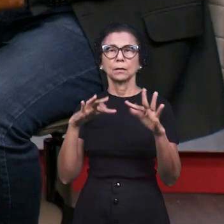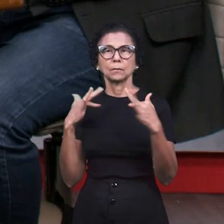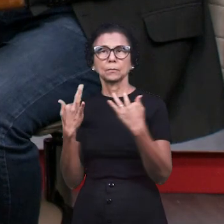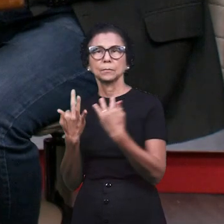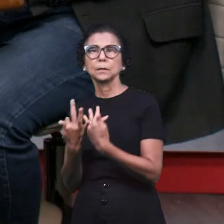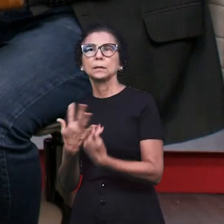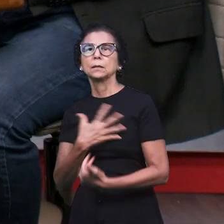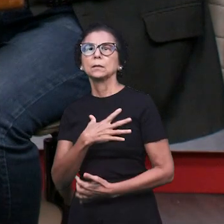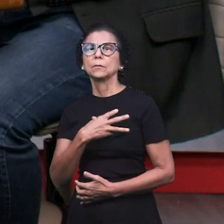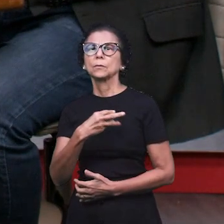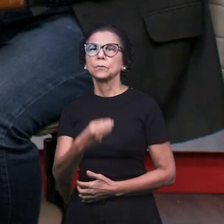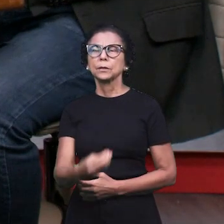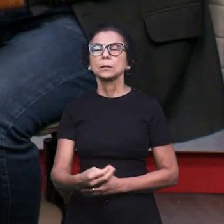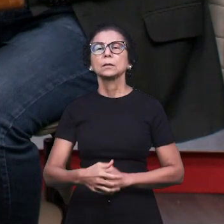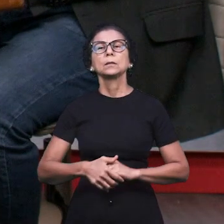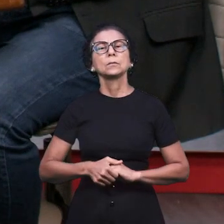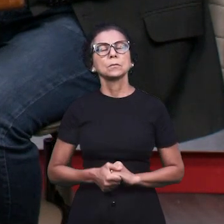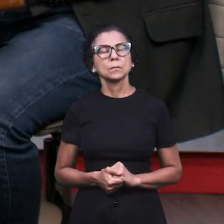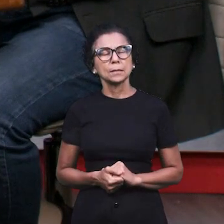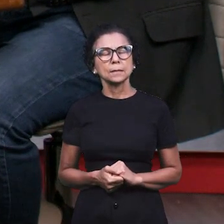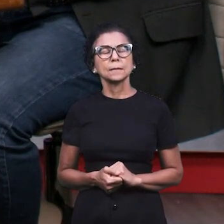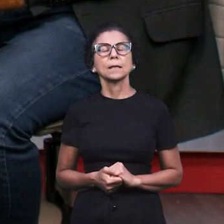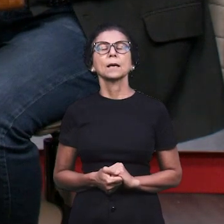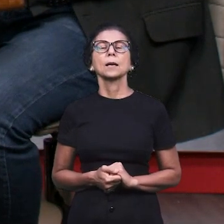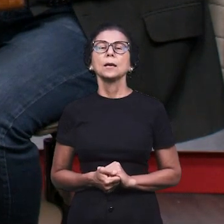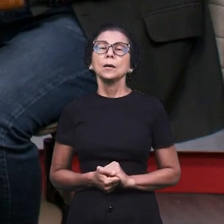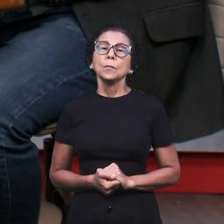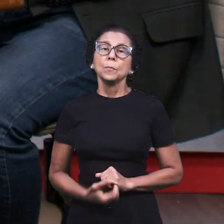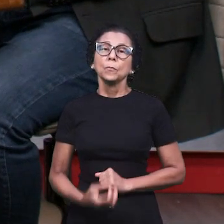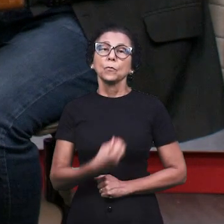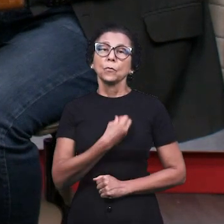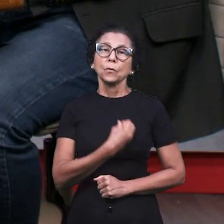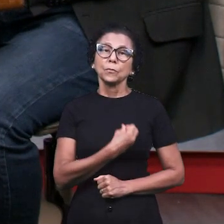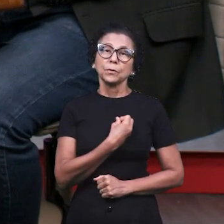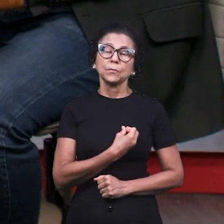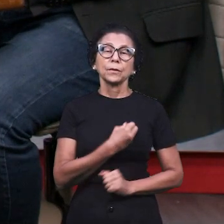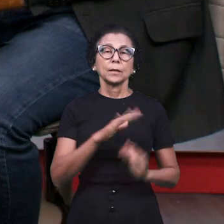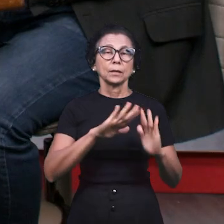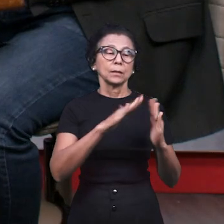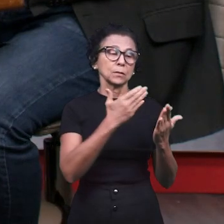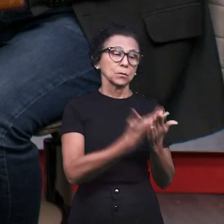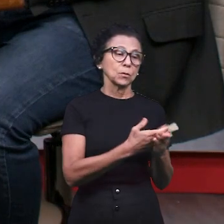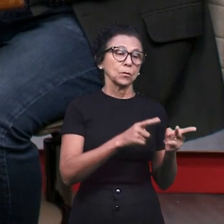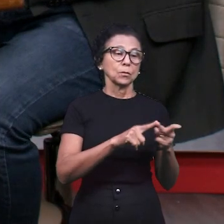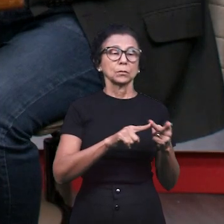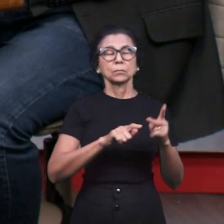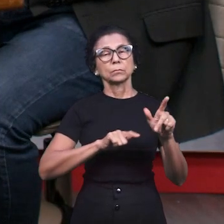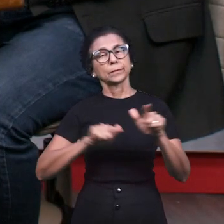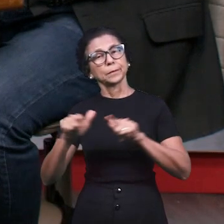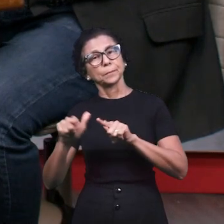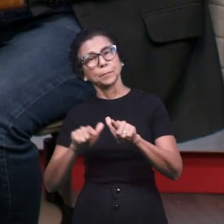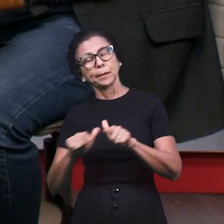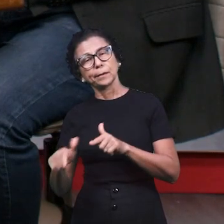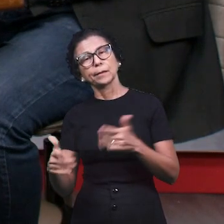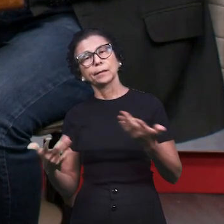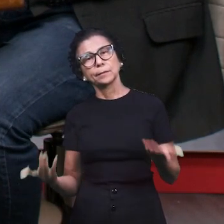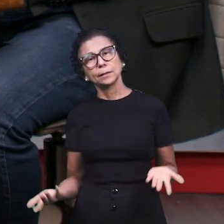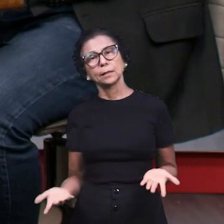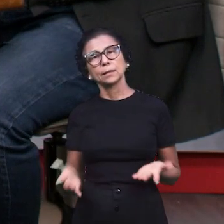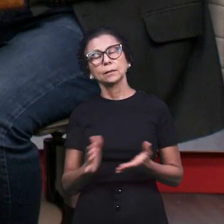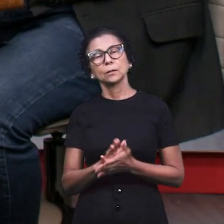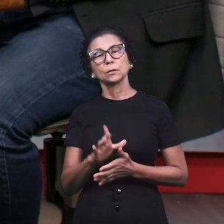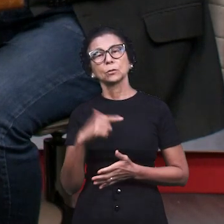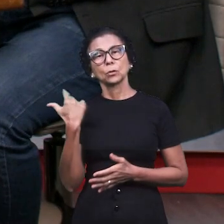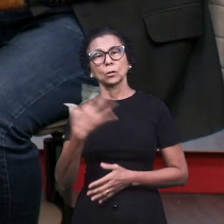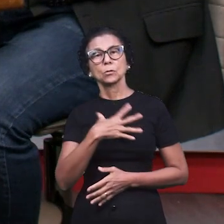filhos, porque eles vão peregrinar na escola, no trabalho, mas ali eles vão